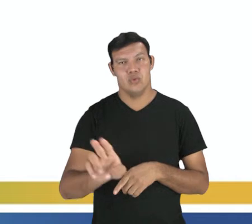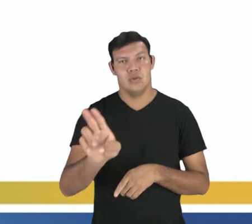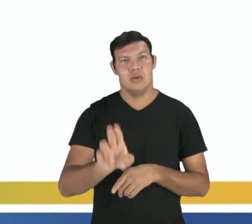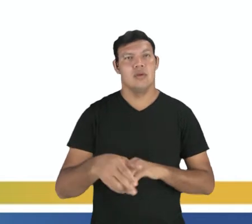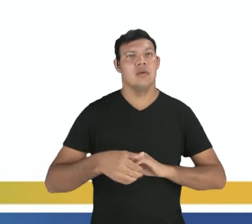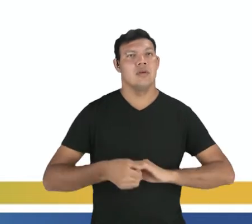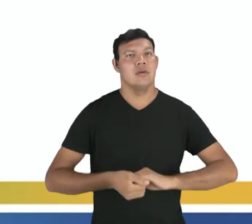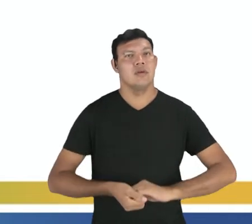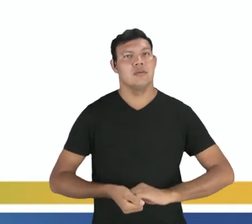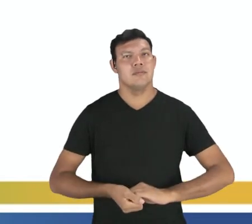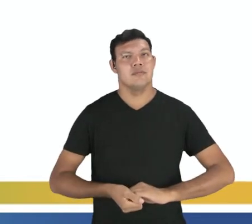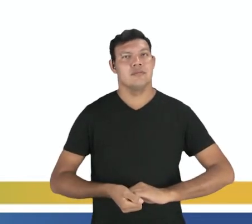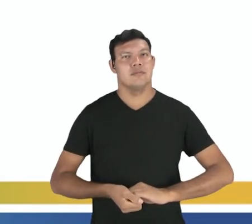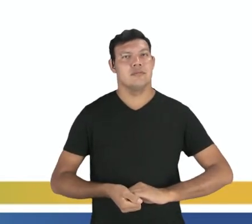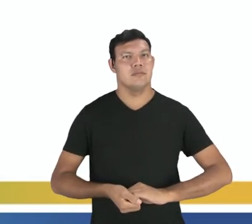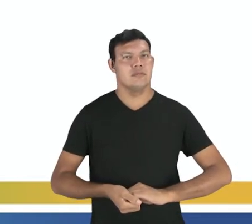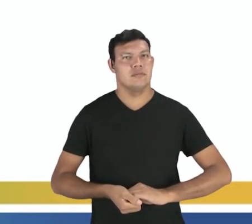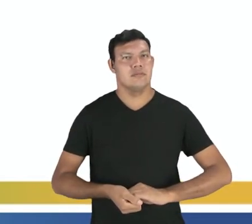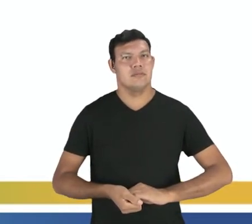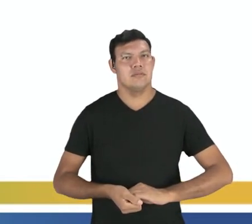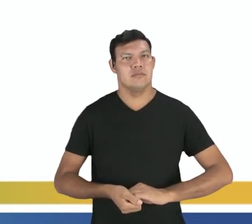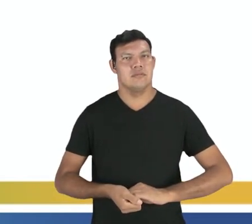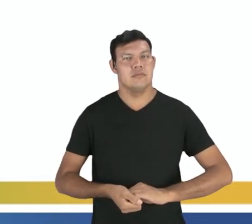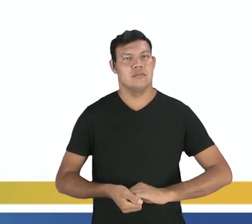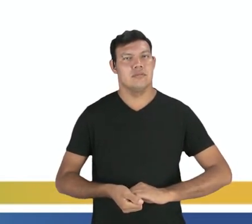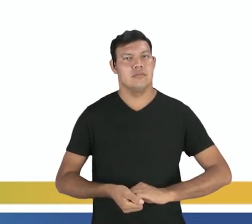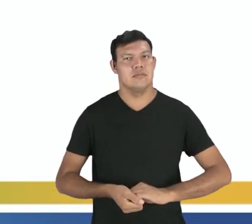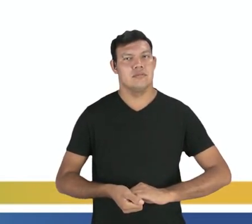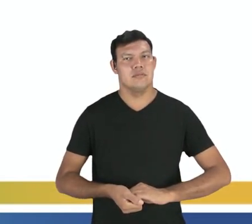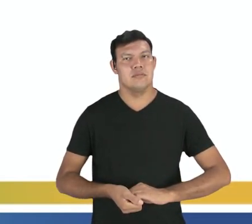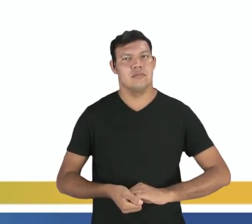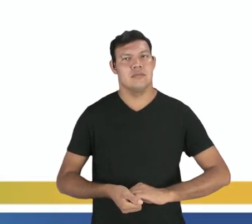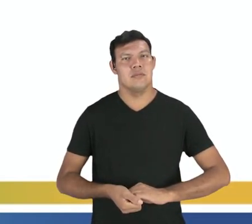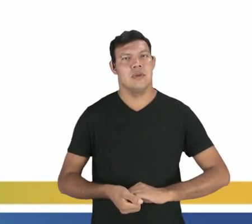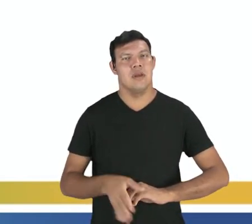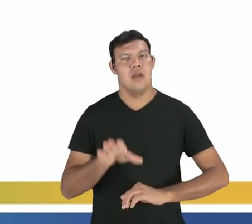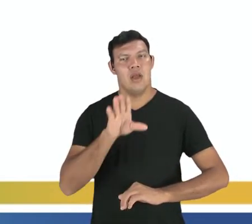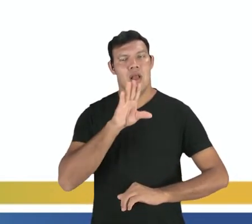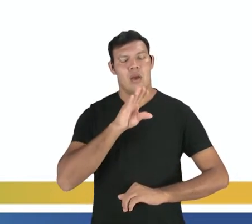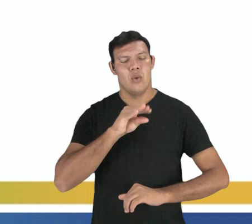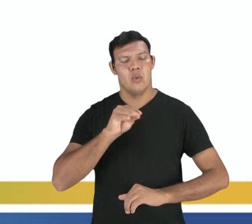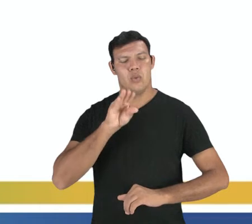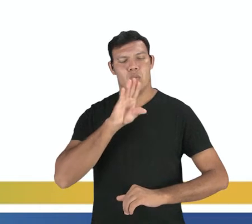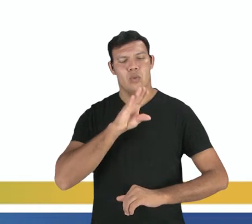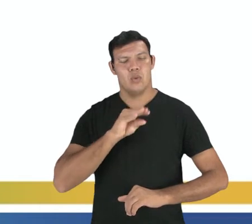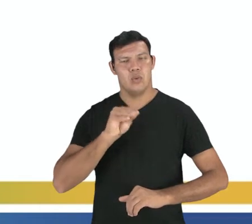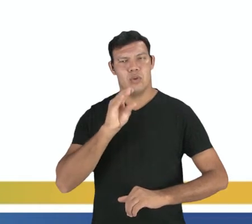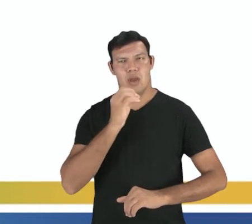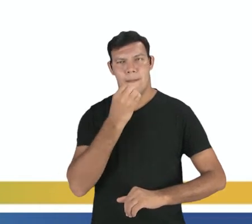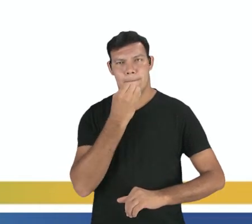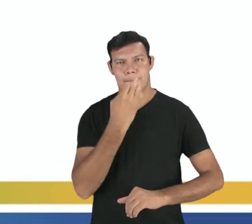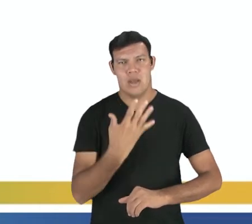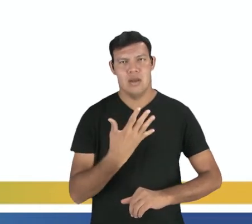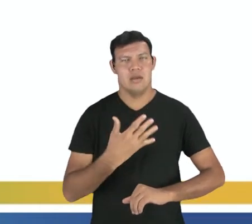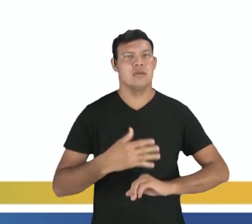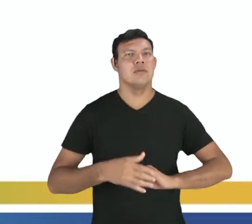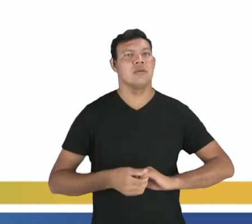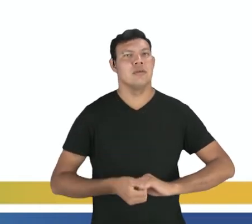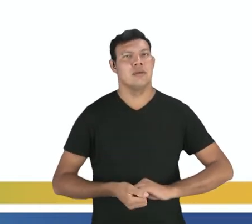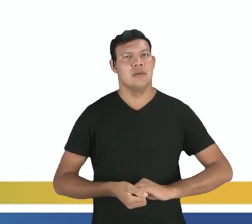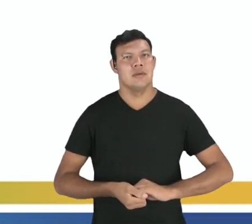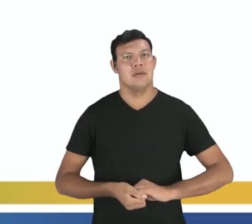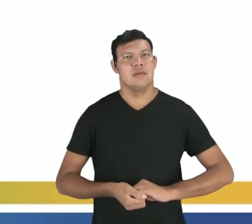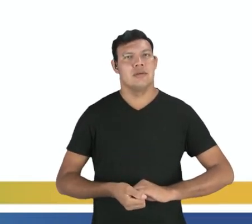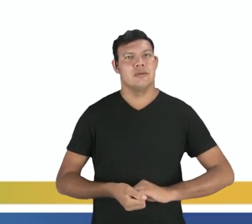smooth tongues wins favor. E aí está falando de fala agradável. Uma fala agradável